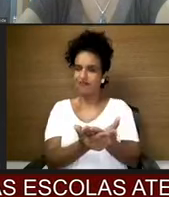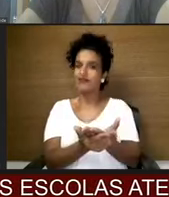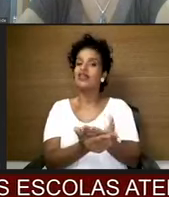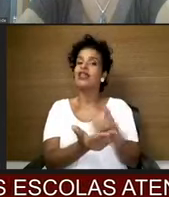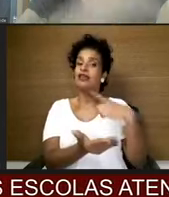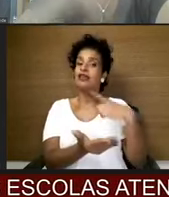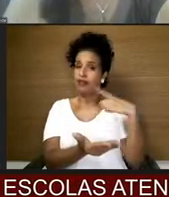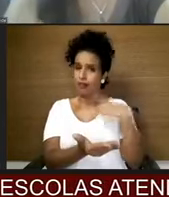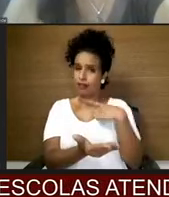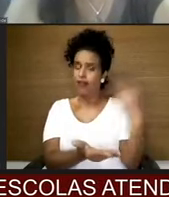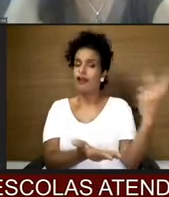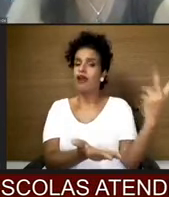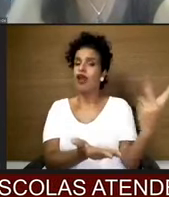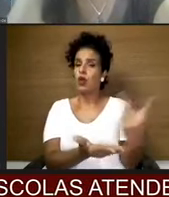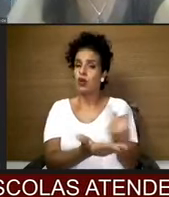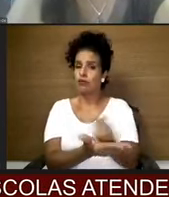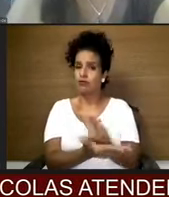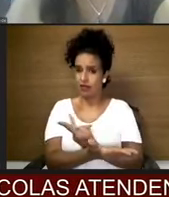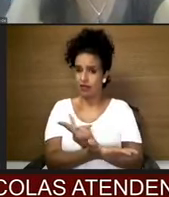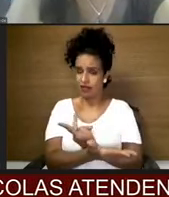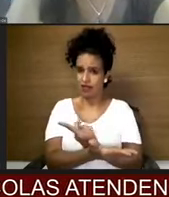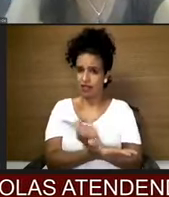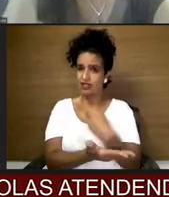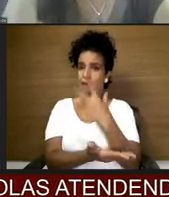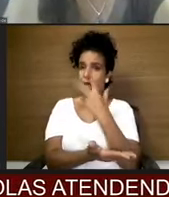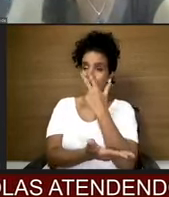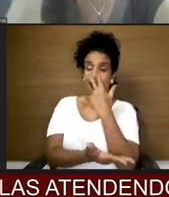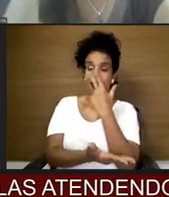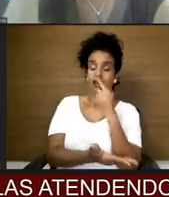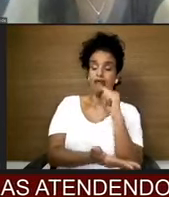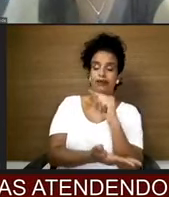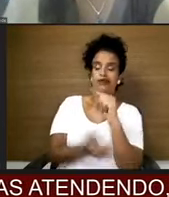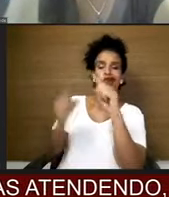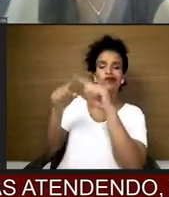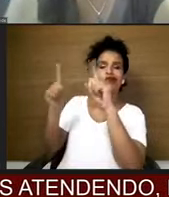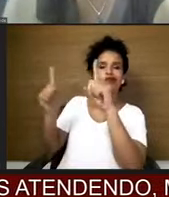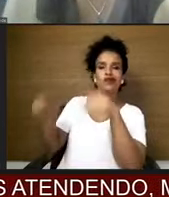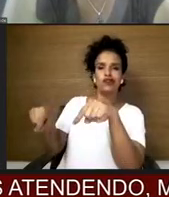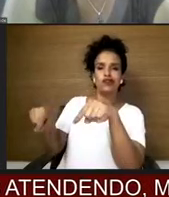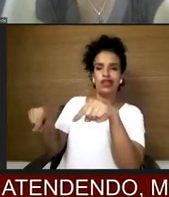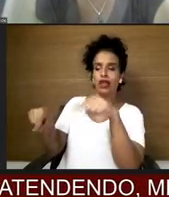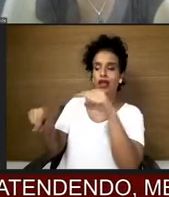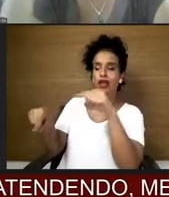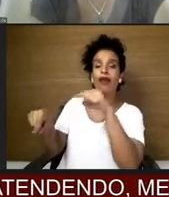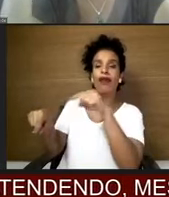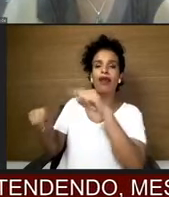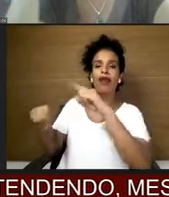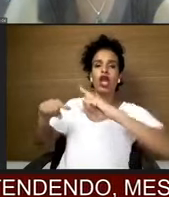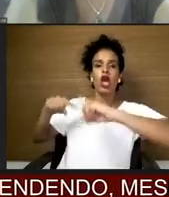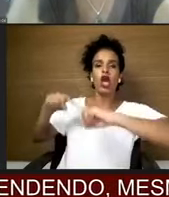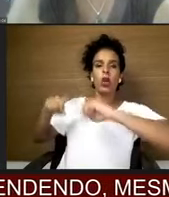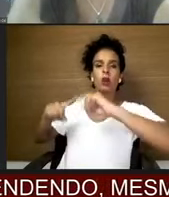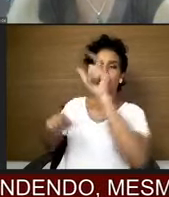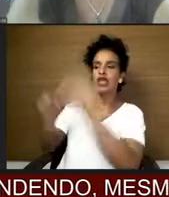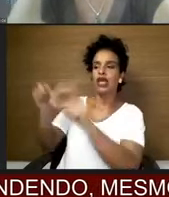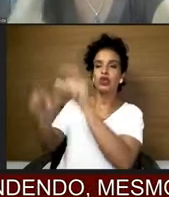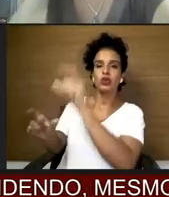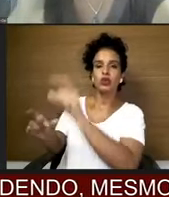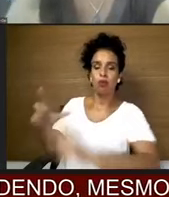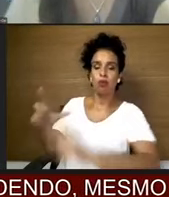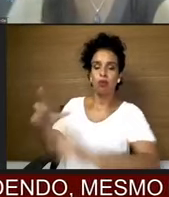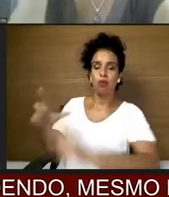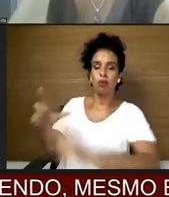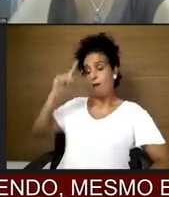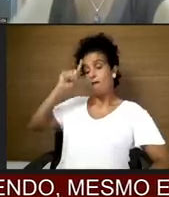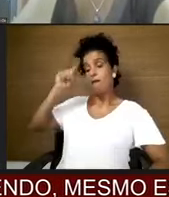muitas vezes, tratam os funcionários como objetos seus. Queria que vocês